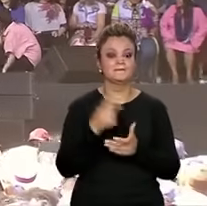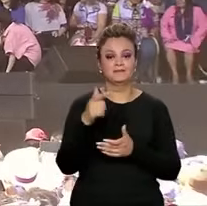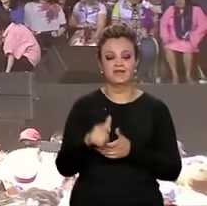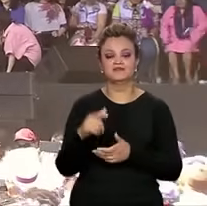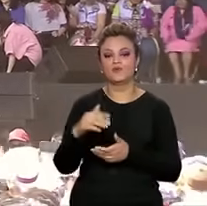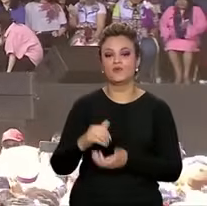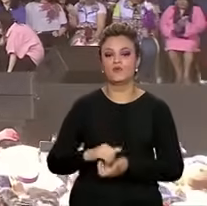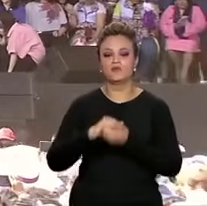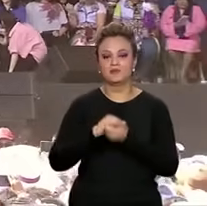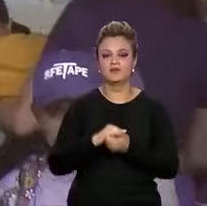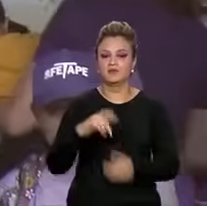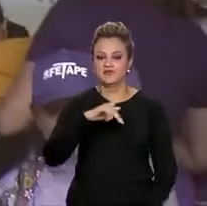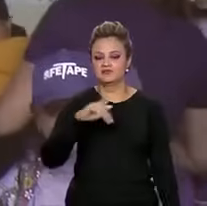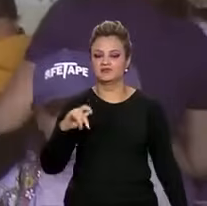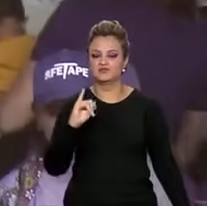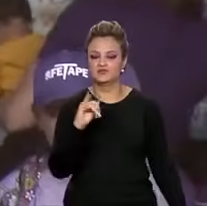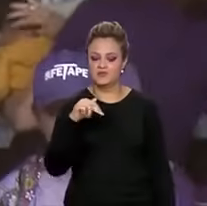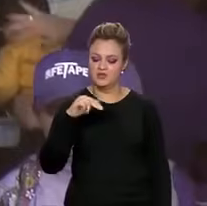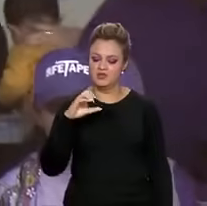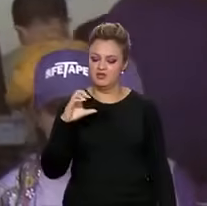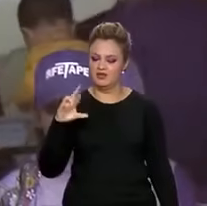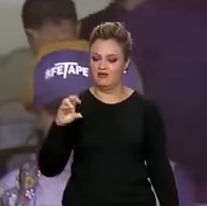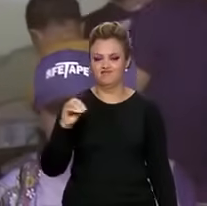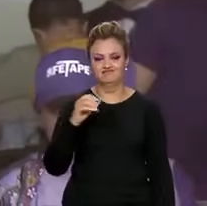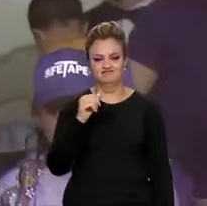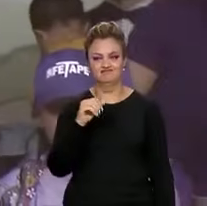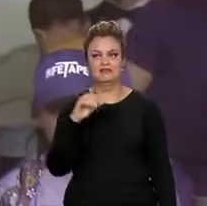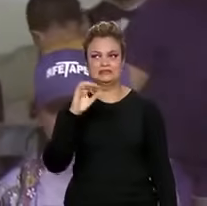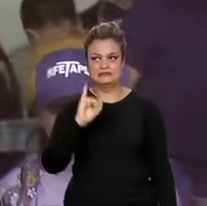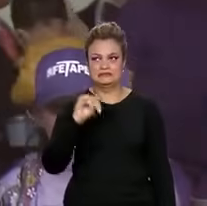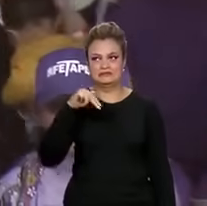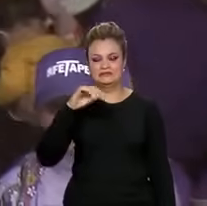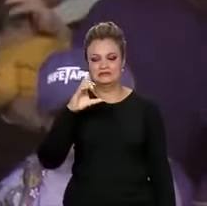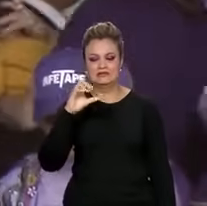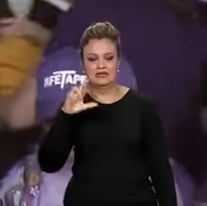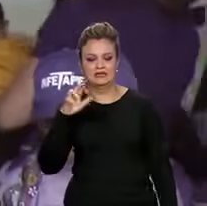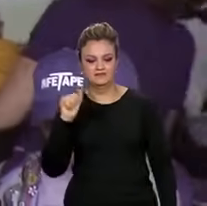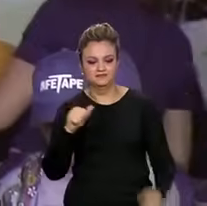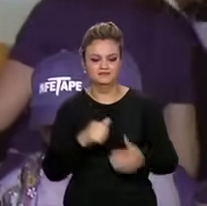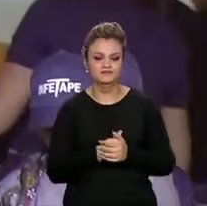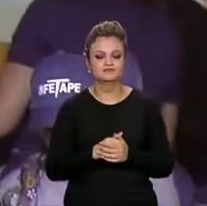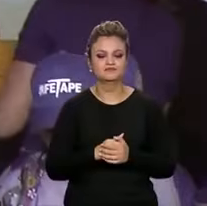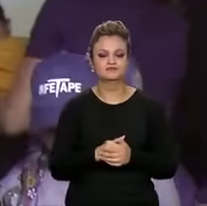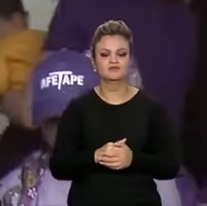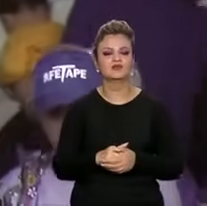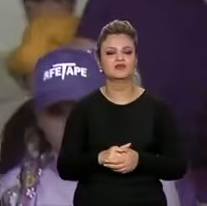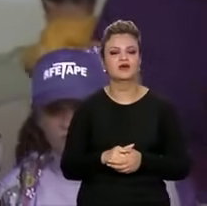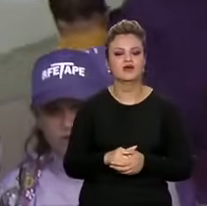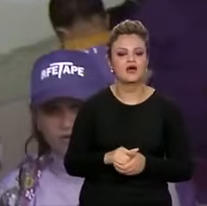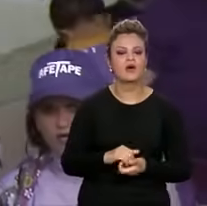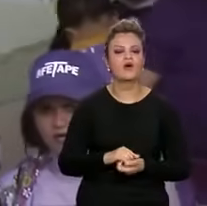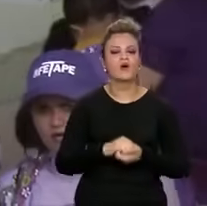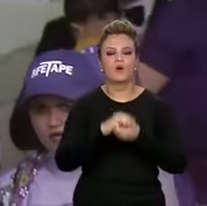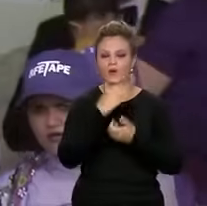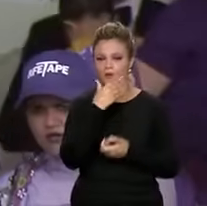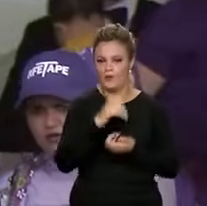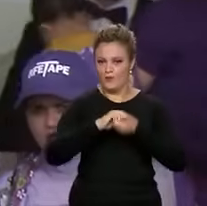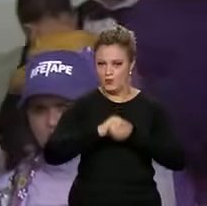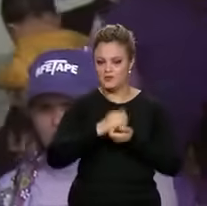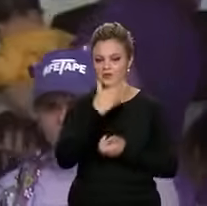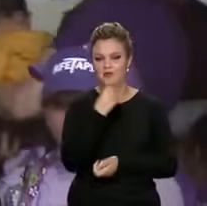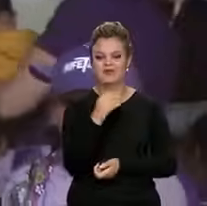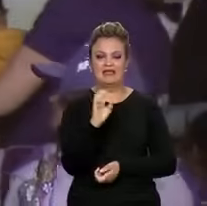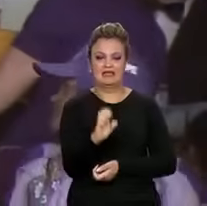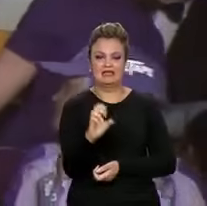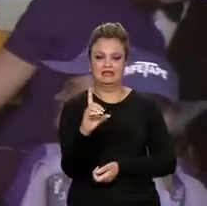o presidente do INCRA César Rodrigues cumprimento o Edgar Preto